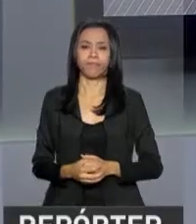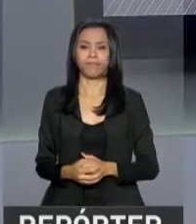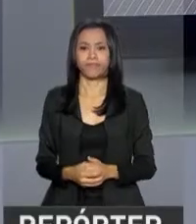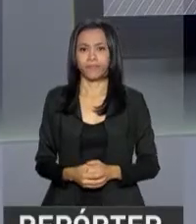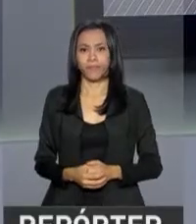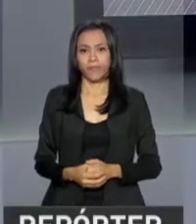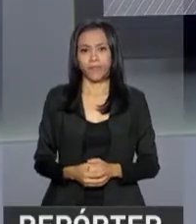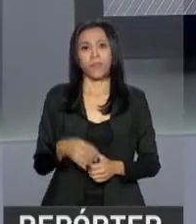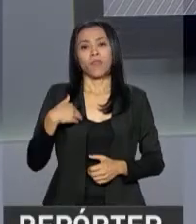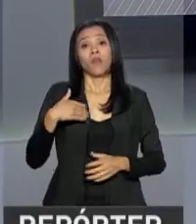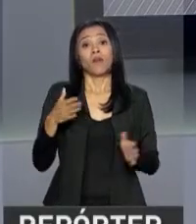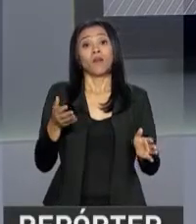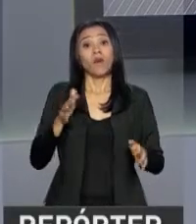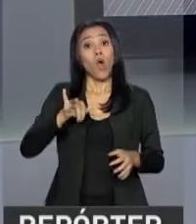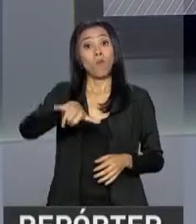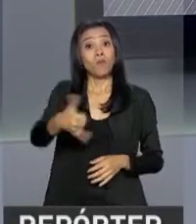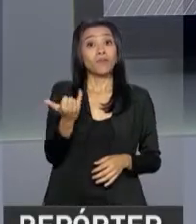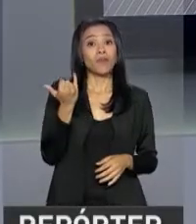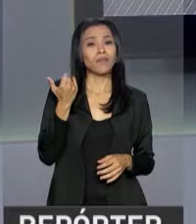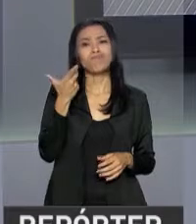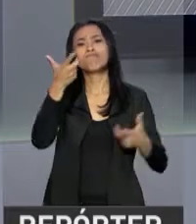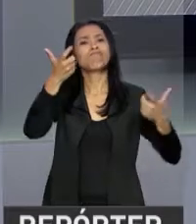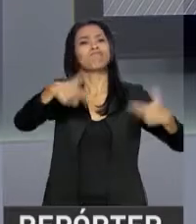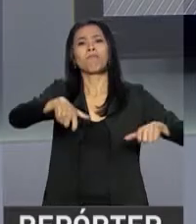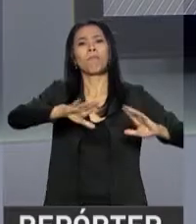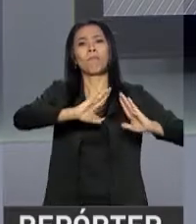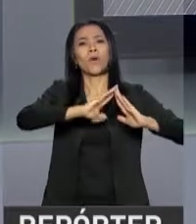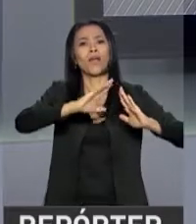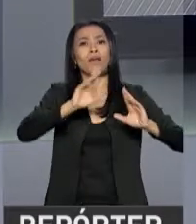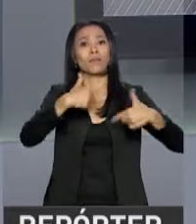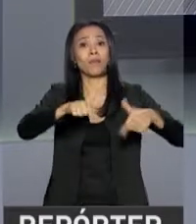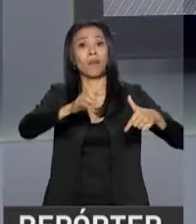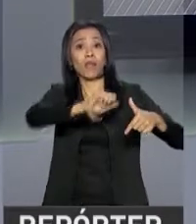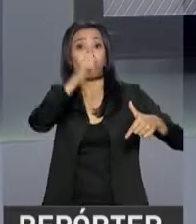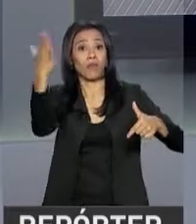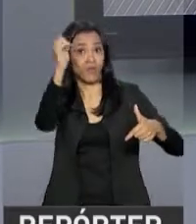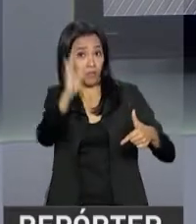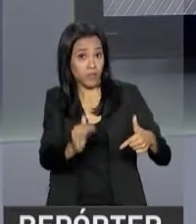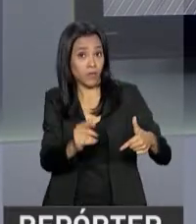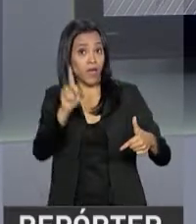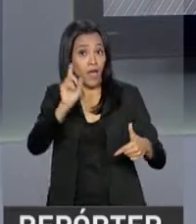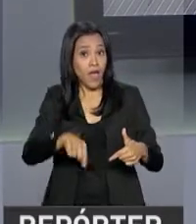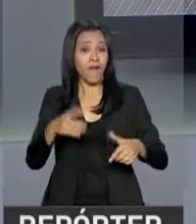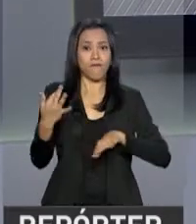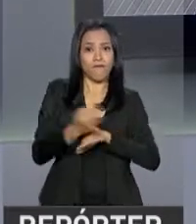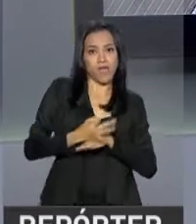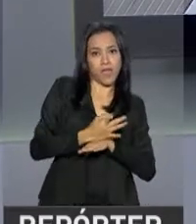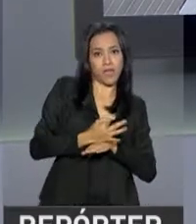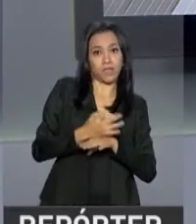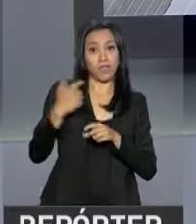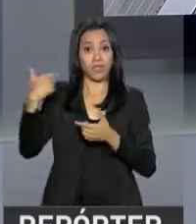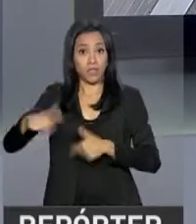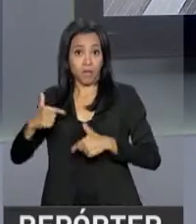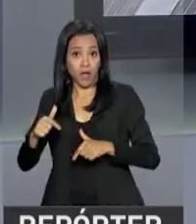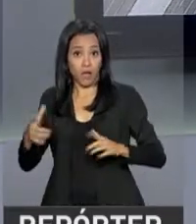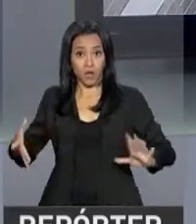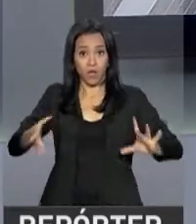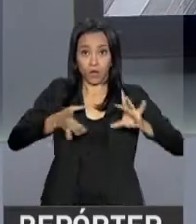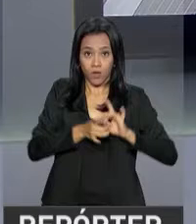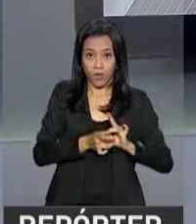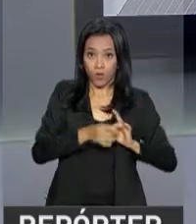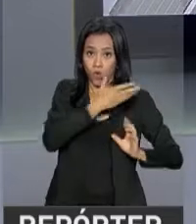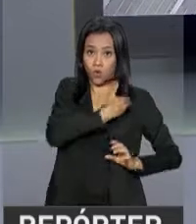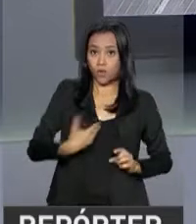uma oportunidade para morar e trabalhar no exterior pelo acordo férias trabalho firmado entre os governos brasileiro